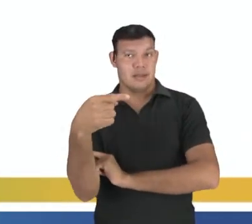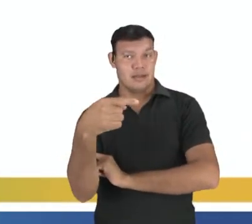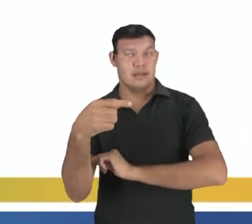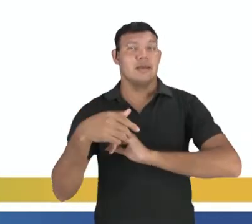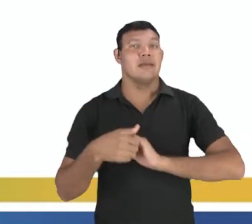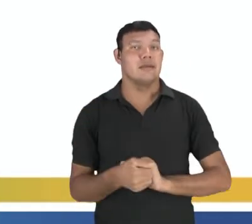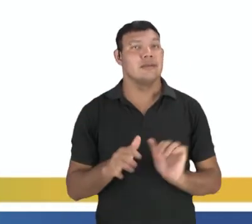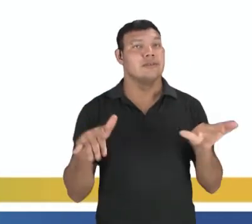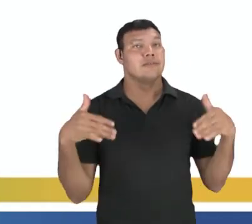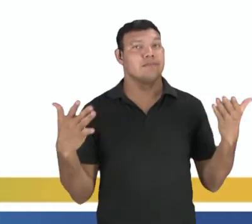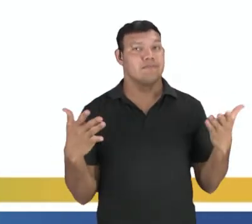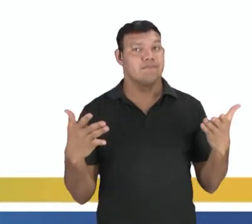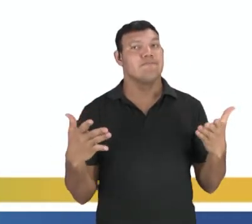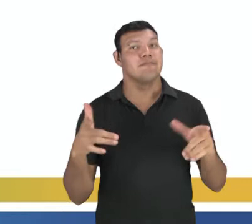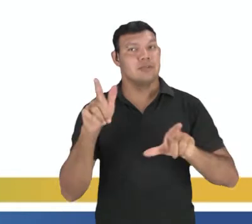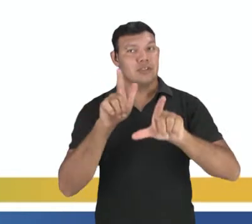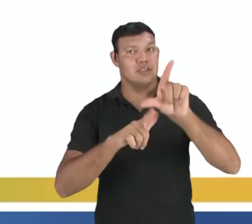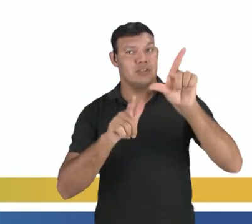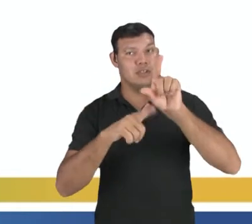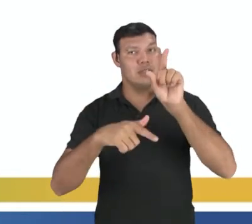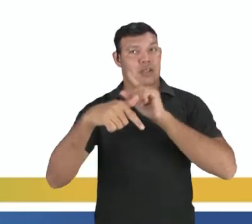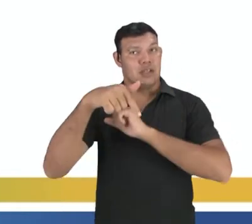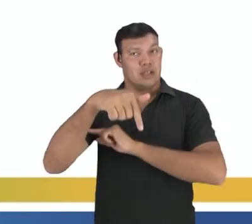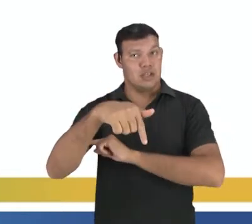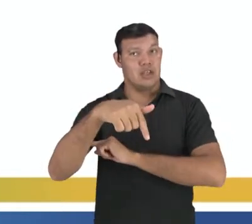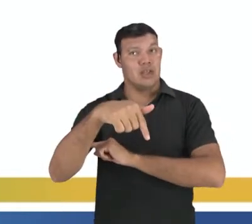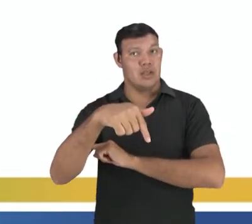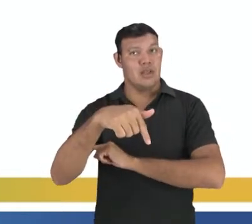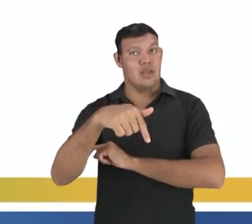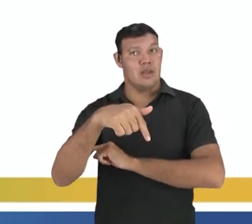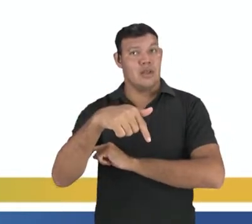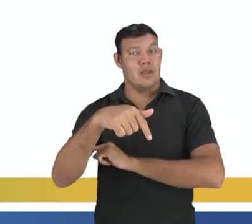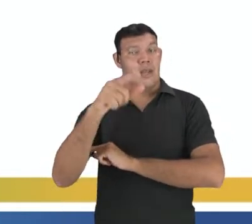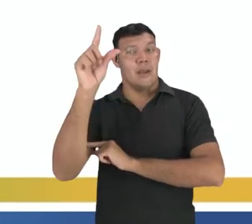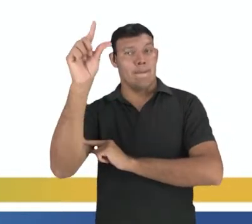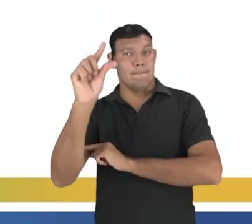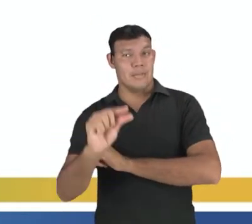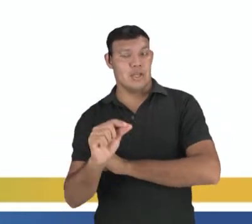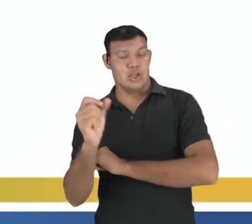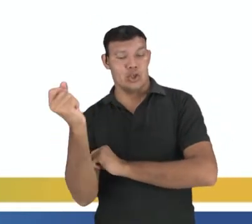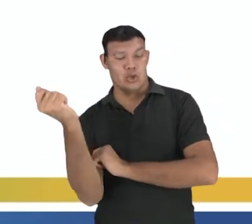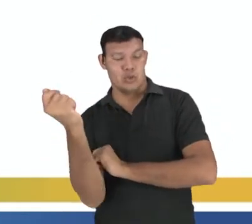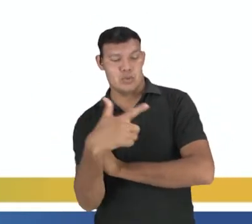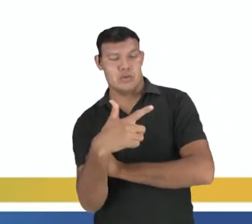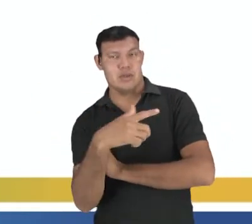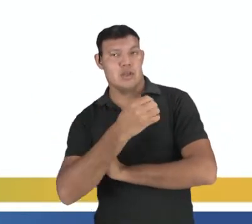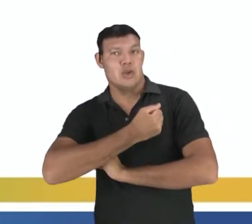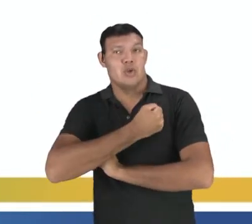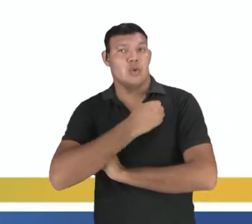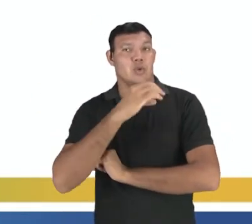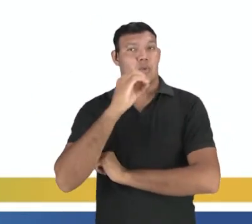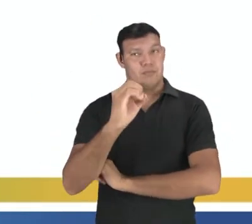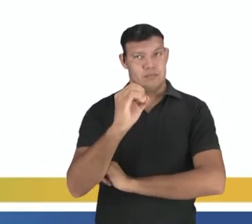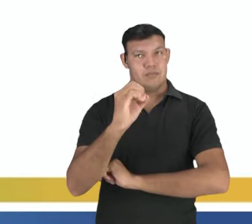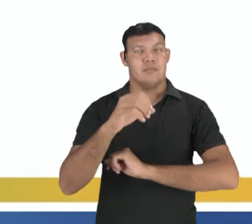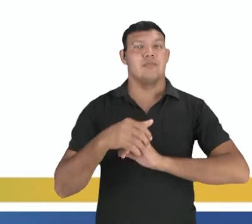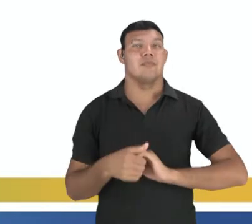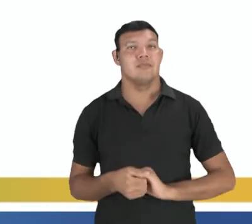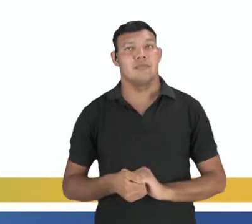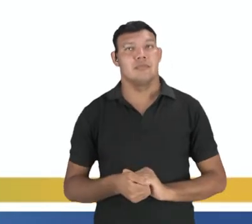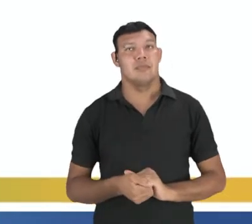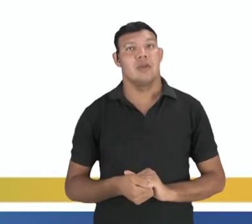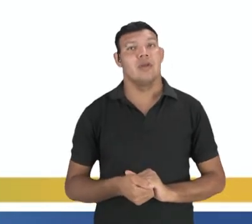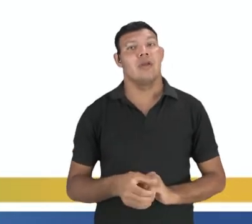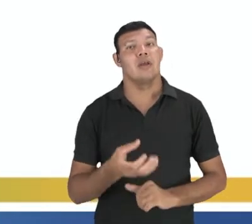seja, o Q é menor do que zero. Então isso aí, observando bem, quando ele fala o Q é menor do que zero,